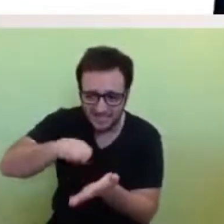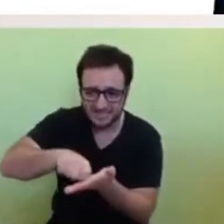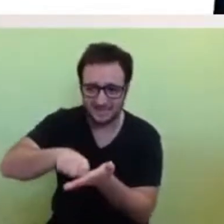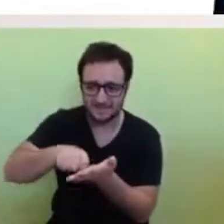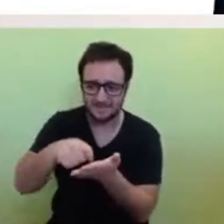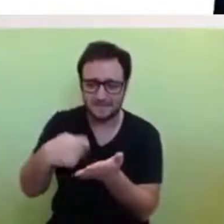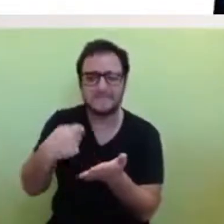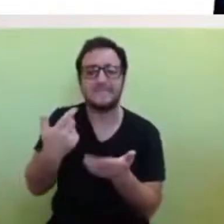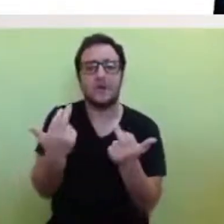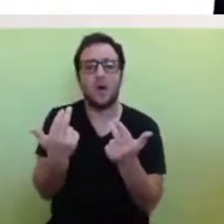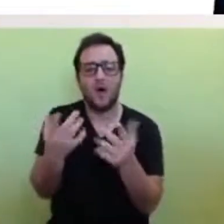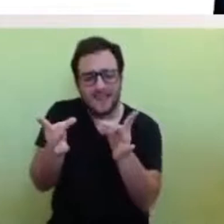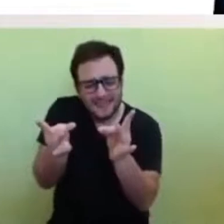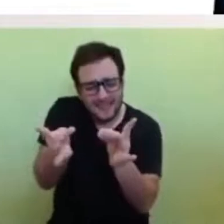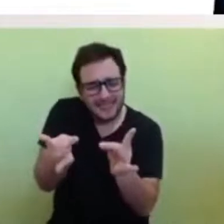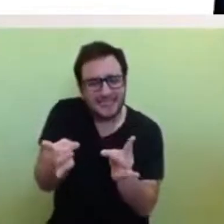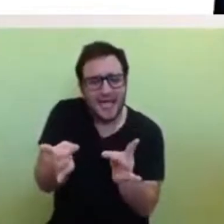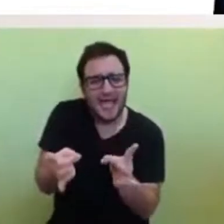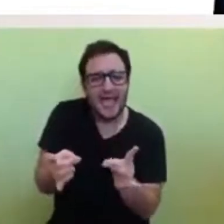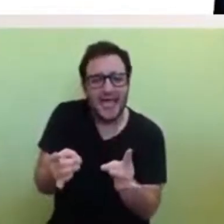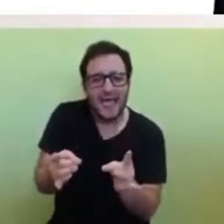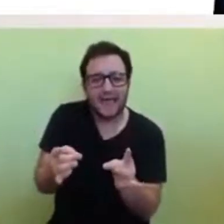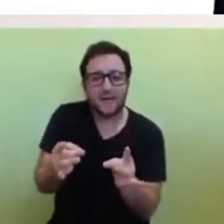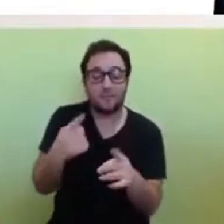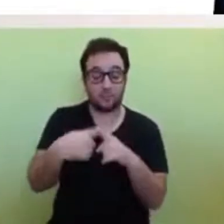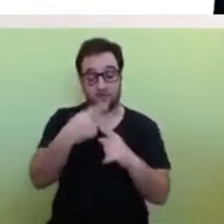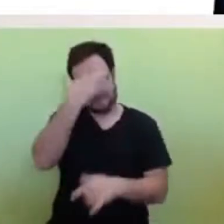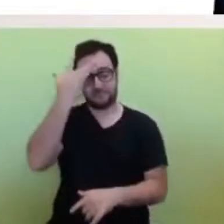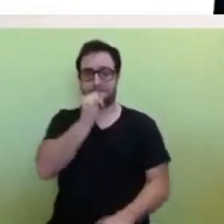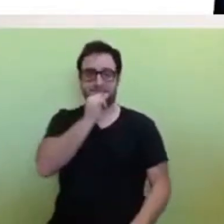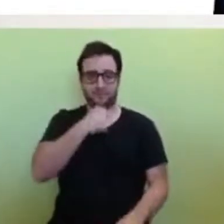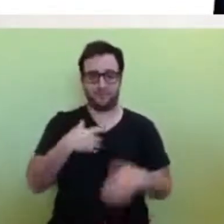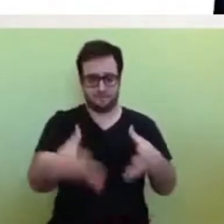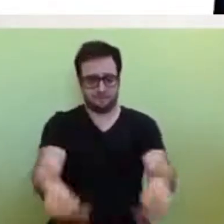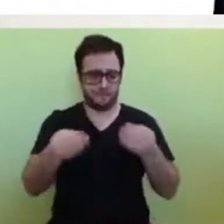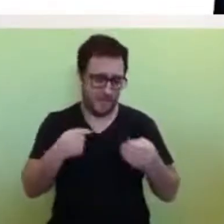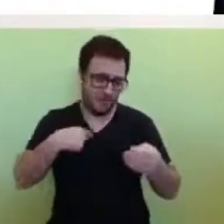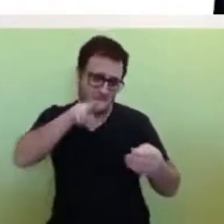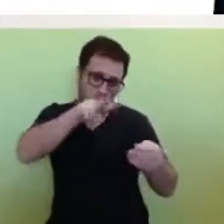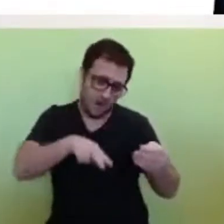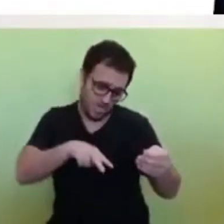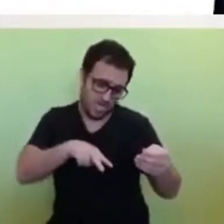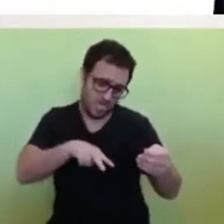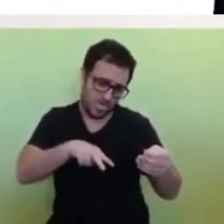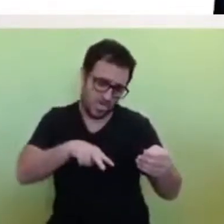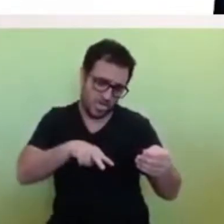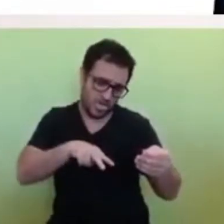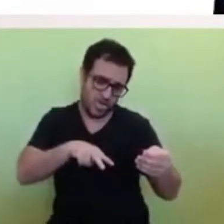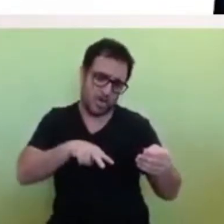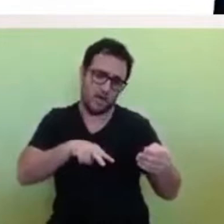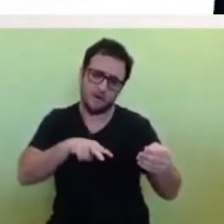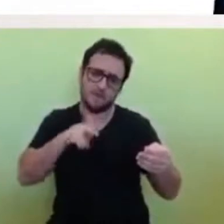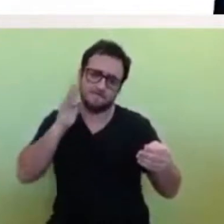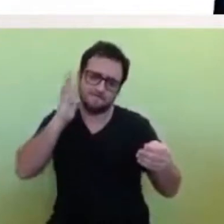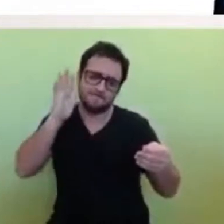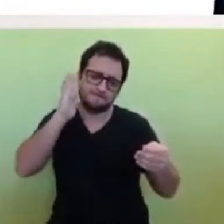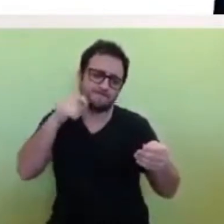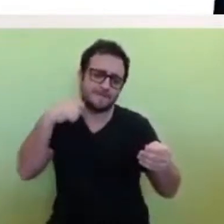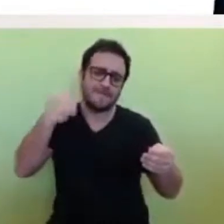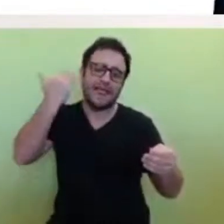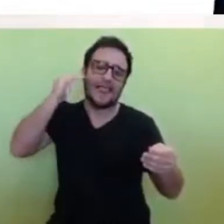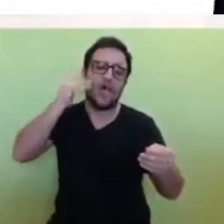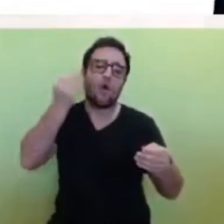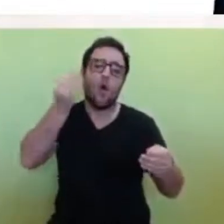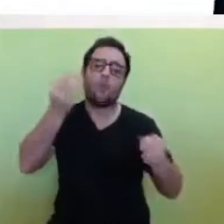que situação essa pessoa vai ler. Então, é interessante que eu explicite o que eu quero falar. A fala, ela